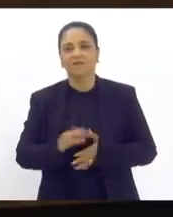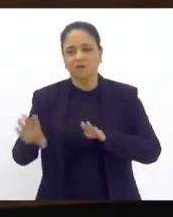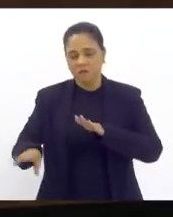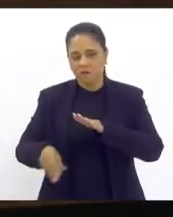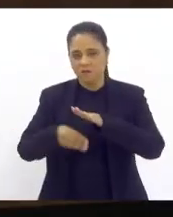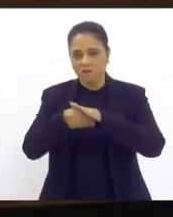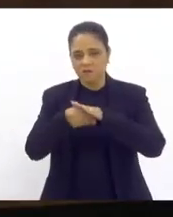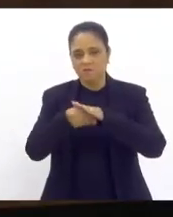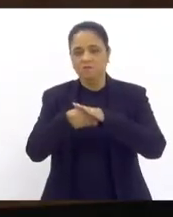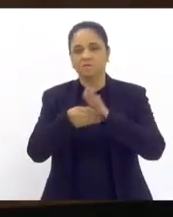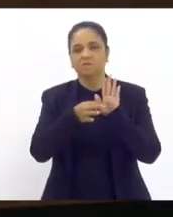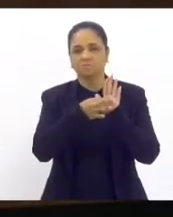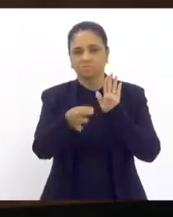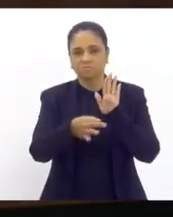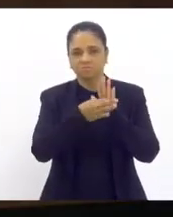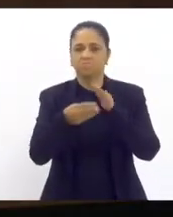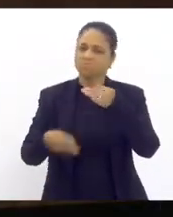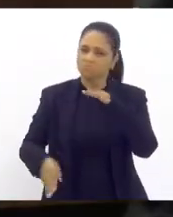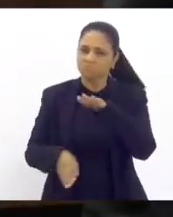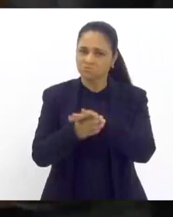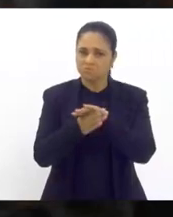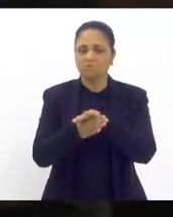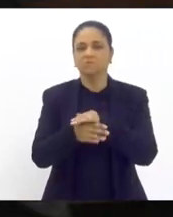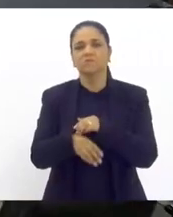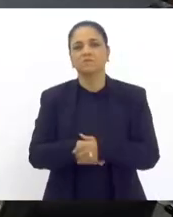parecer favorável.